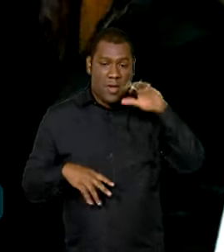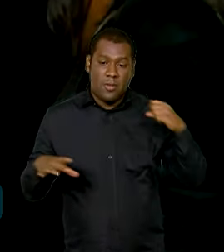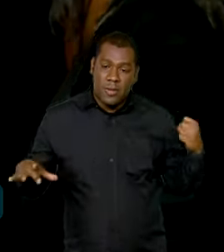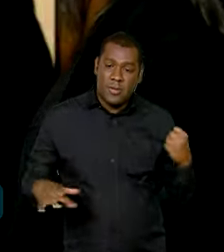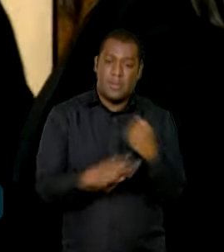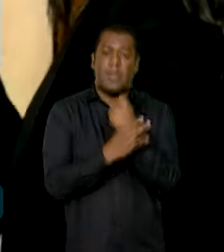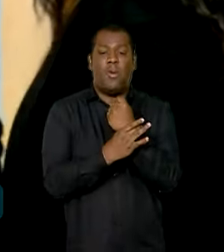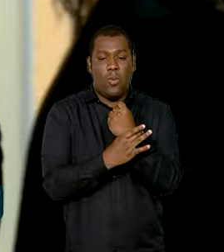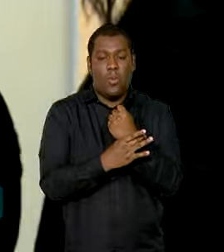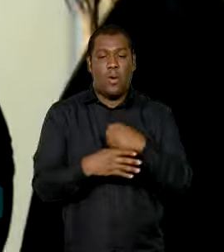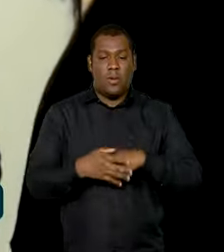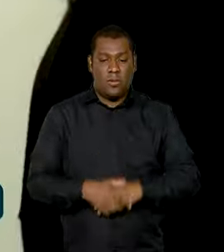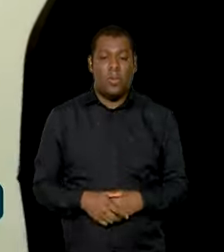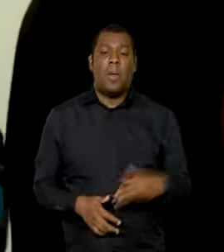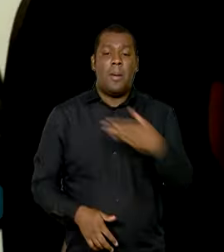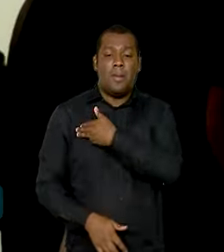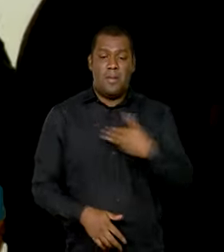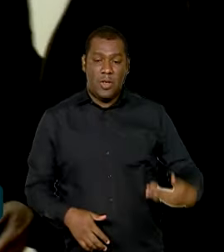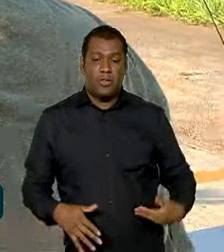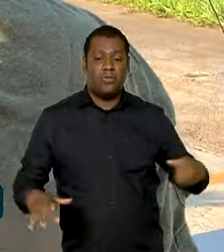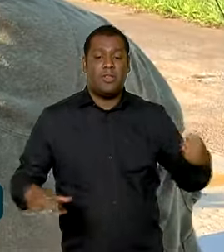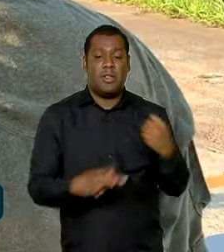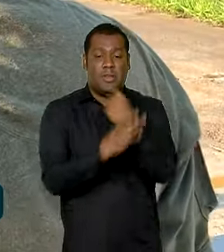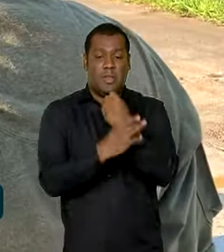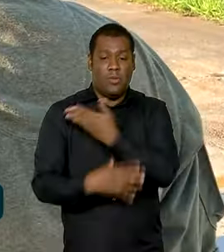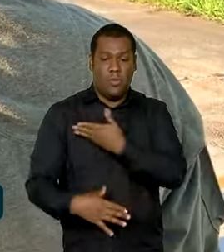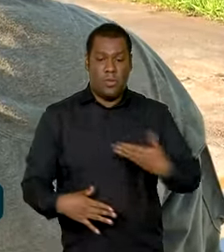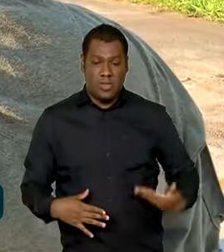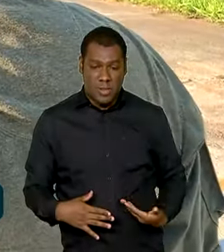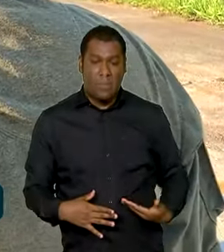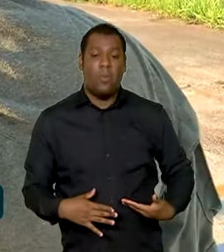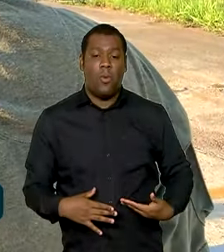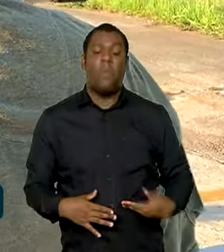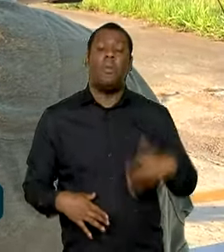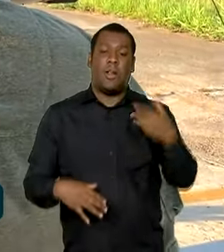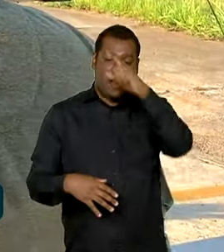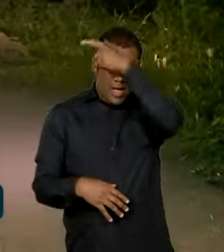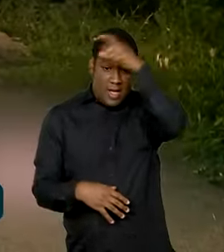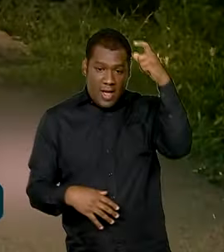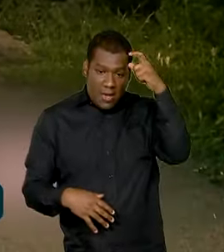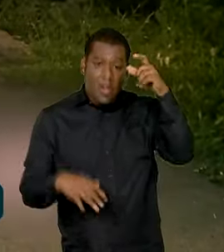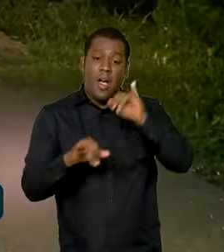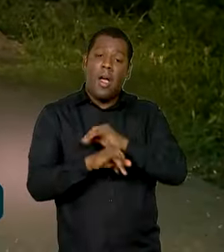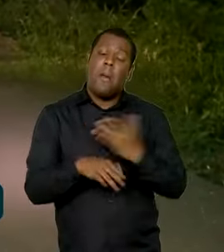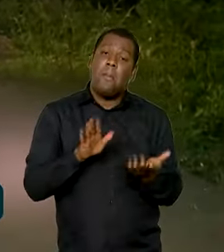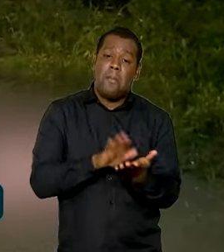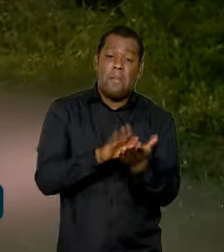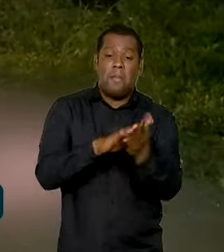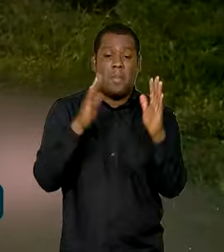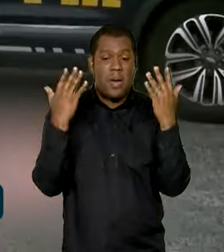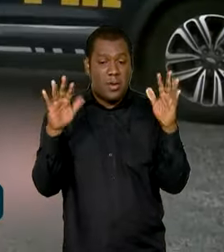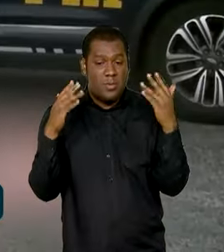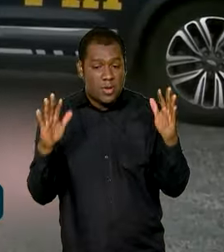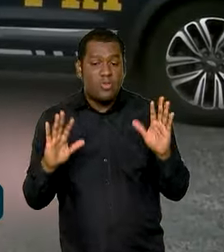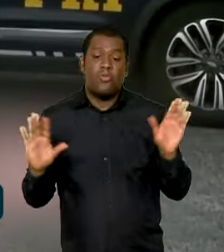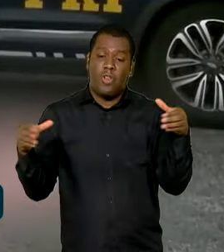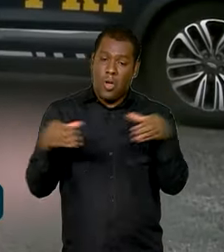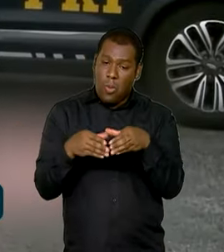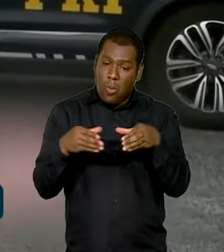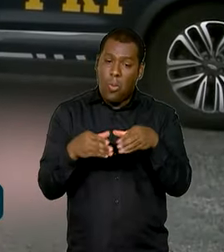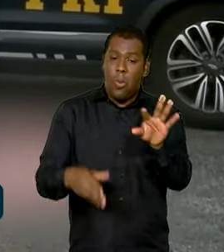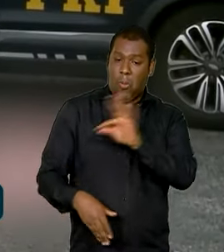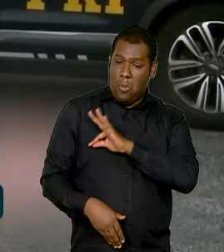justiça e Segurança Pública Ricardo lewandovski elogiou o êxito do trabalho conjunto das diversas forças de